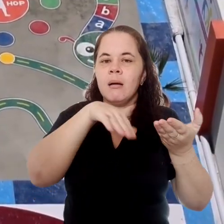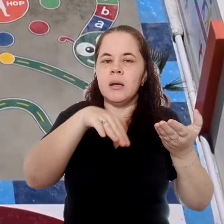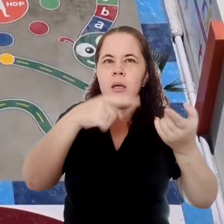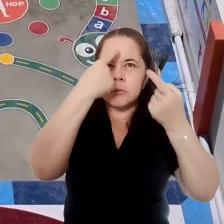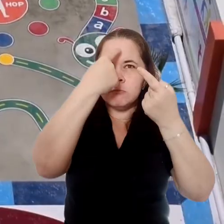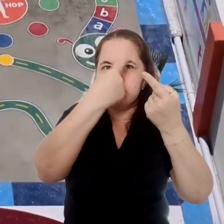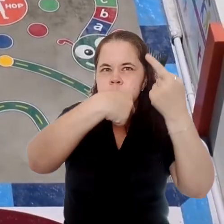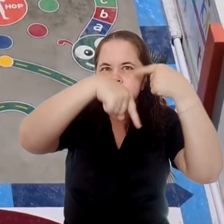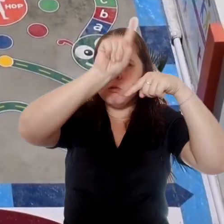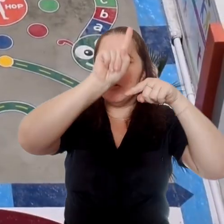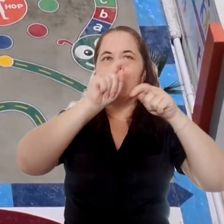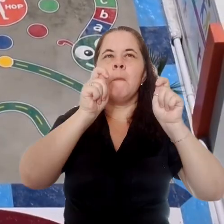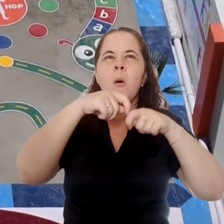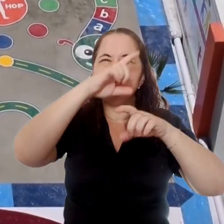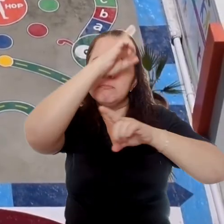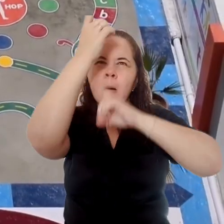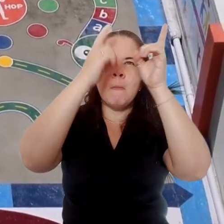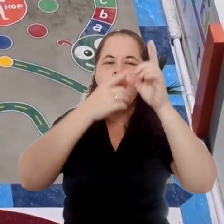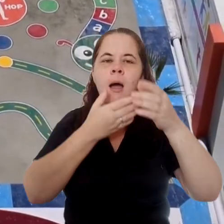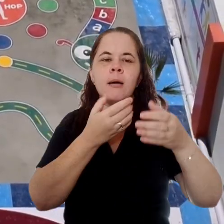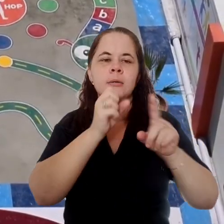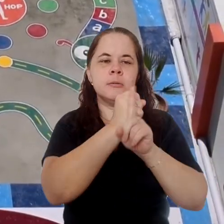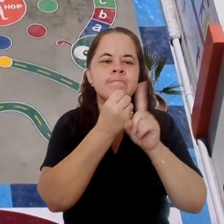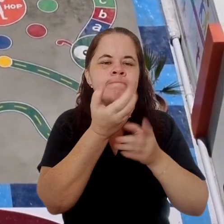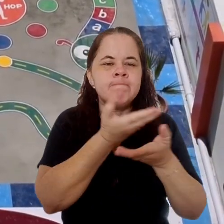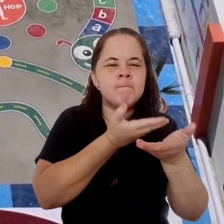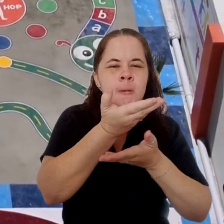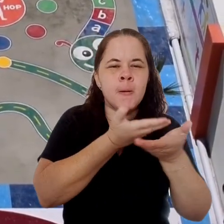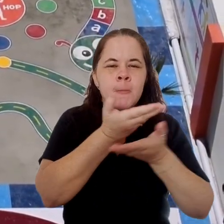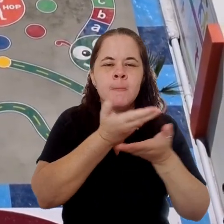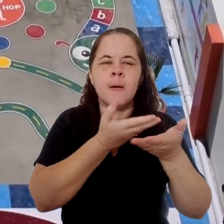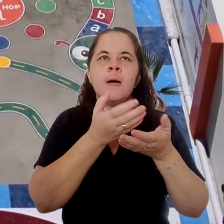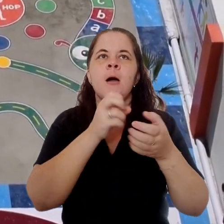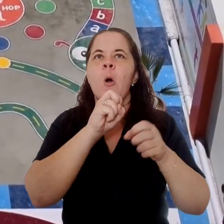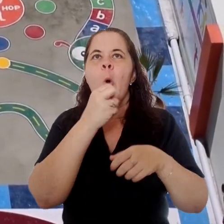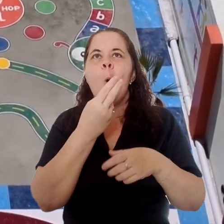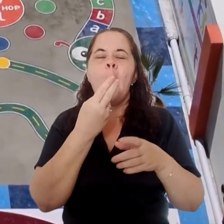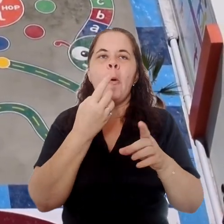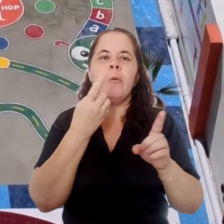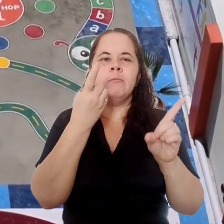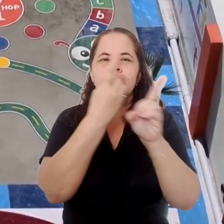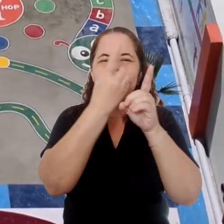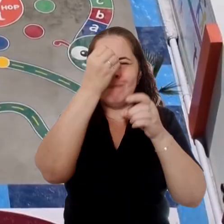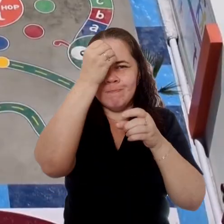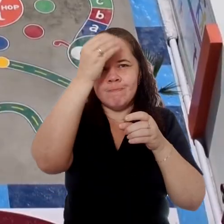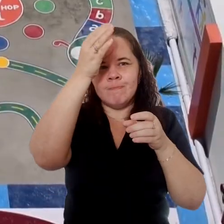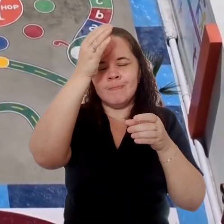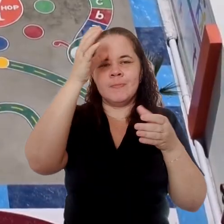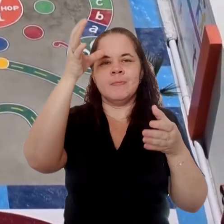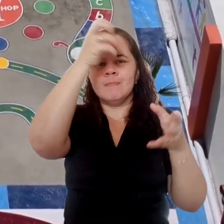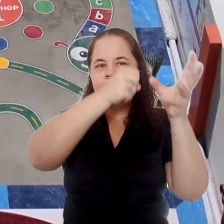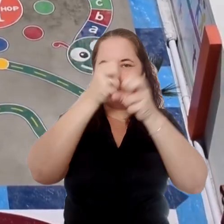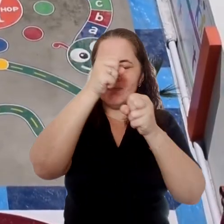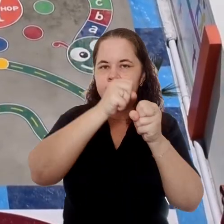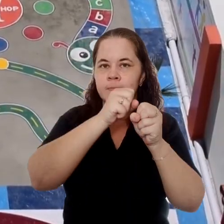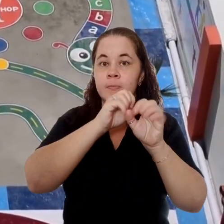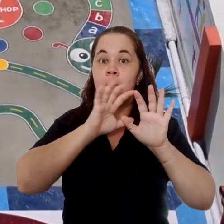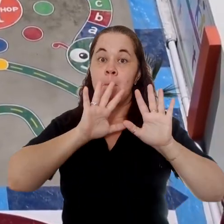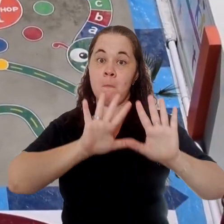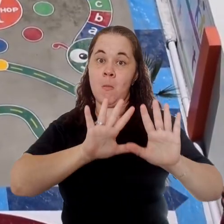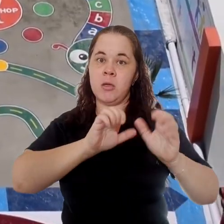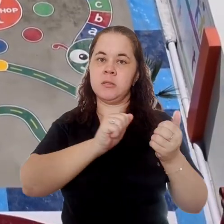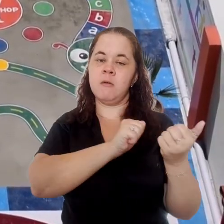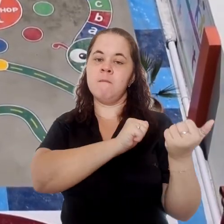seja criatividade, seja interação com grupos, seja ela descobrir coisas novas. Agora, se a gente está falando do